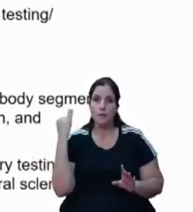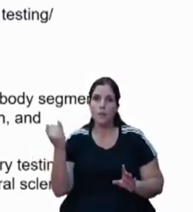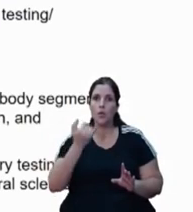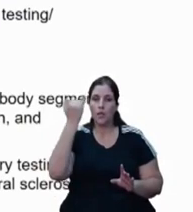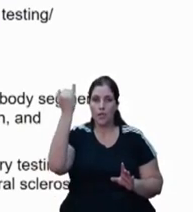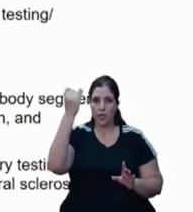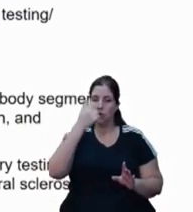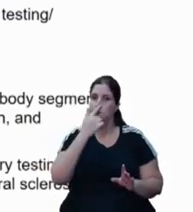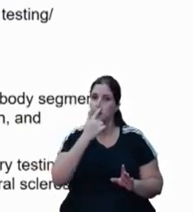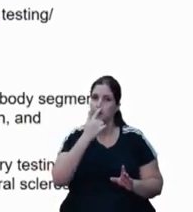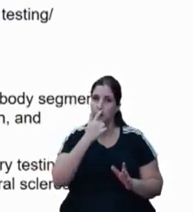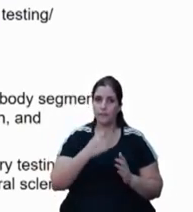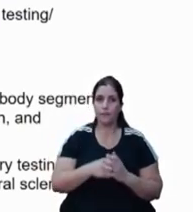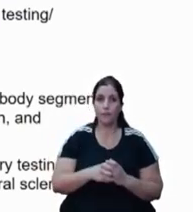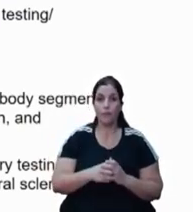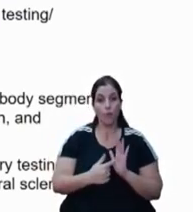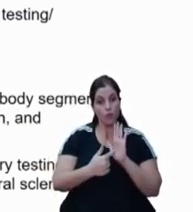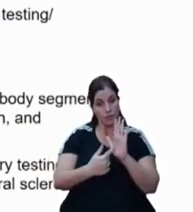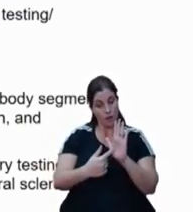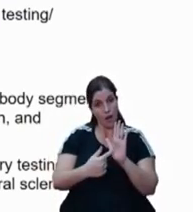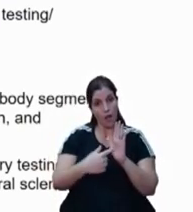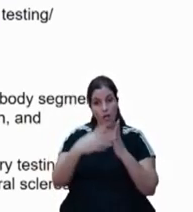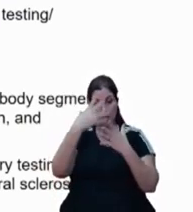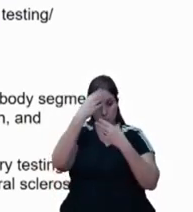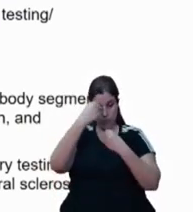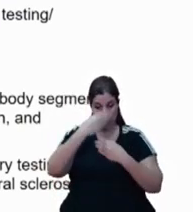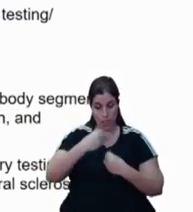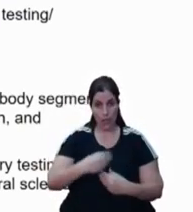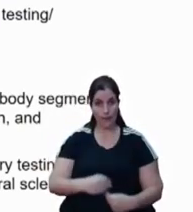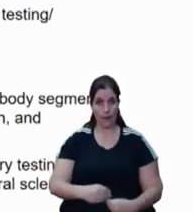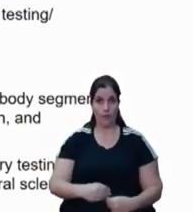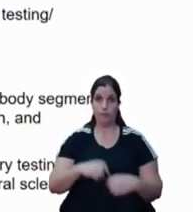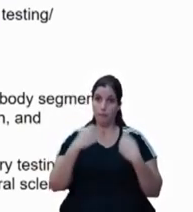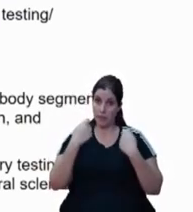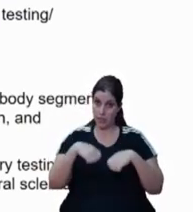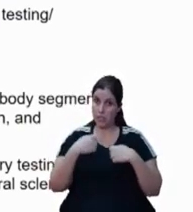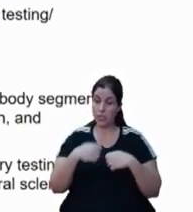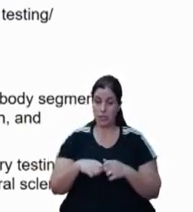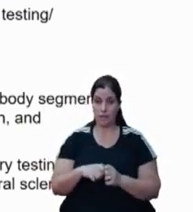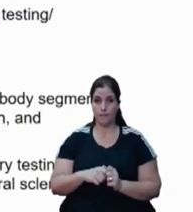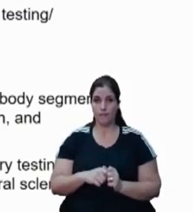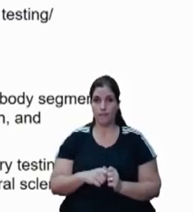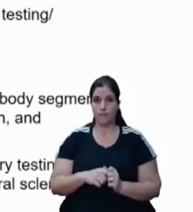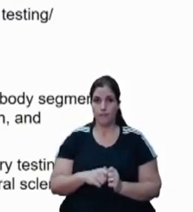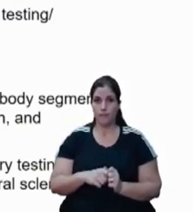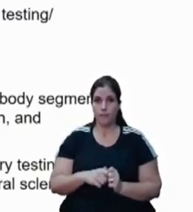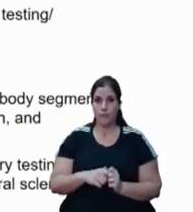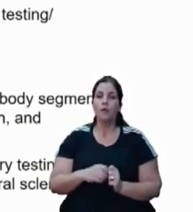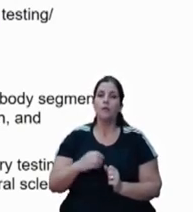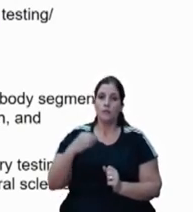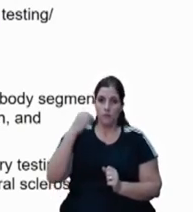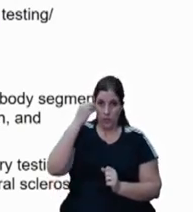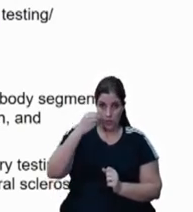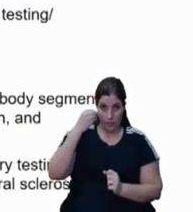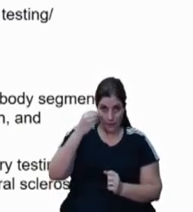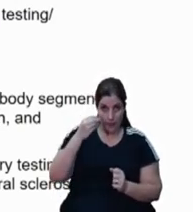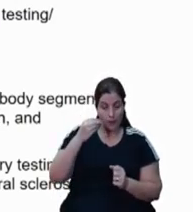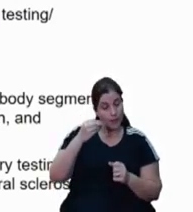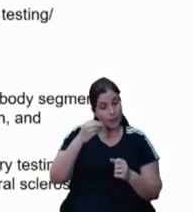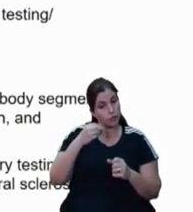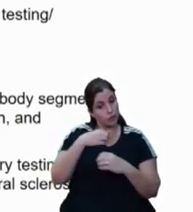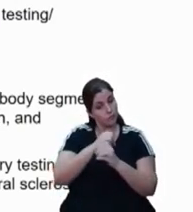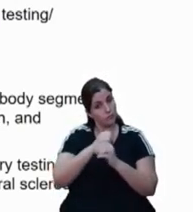distúrbios alternativos por neuroimagem, eletroneuromiografia e testes laboratoriais. Em